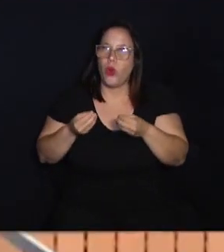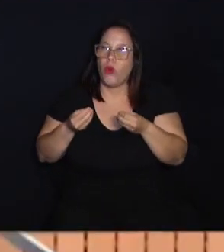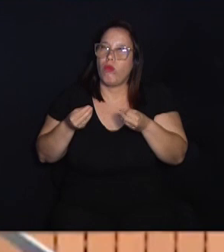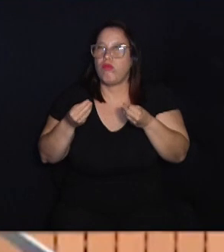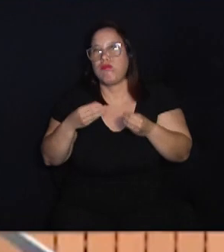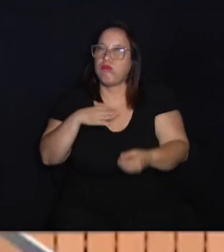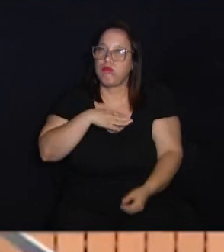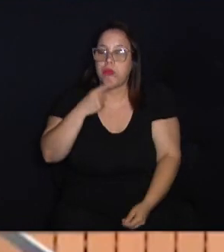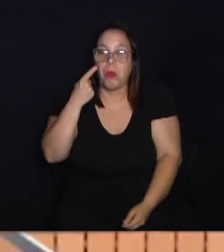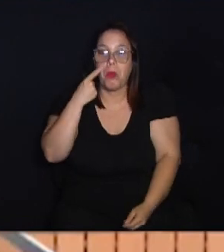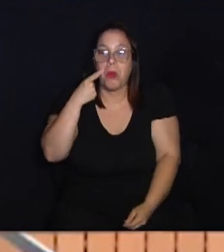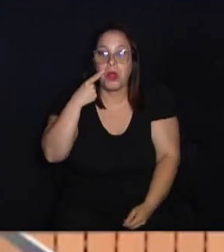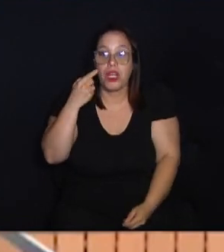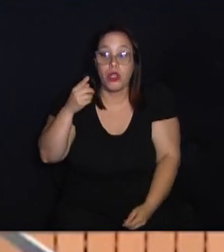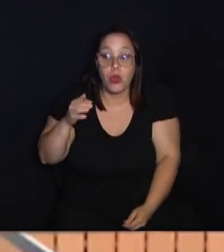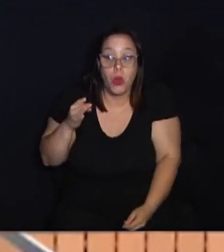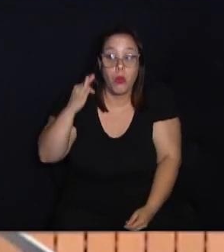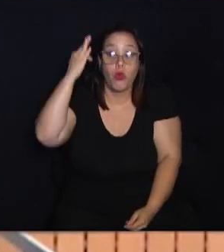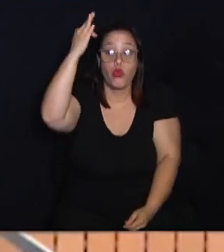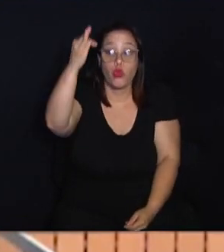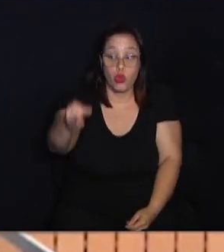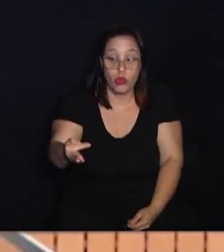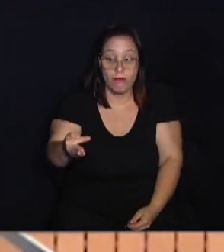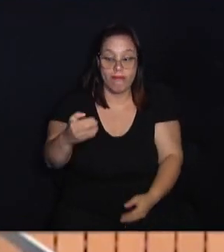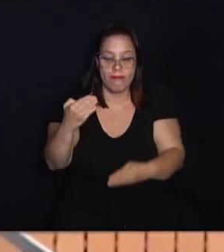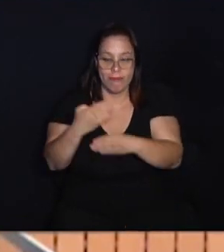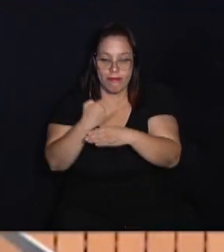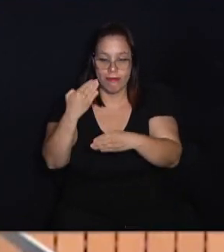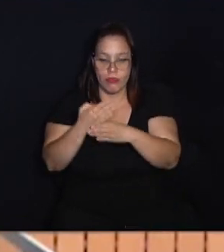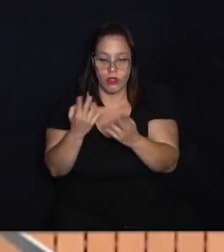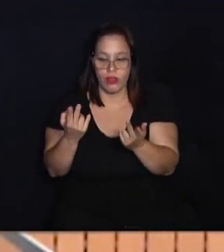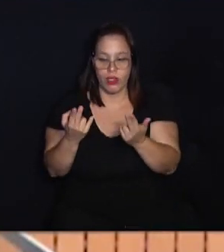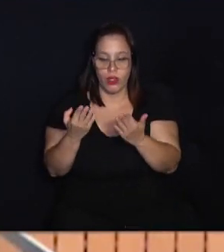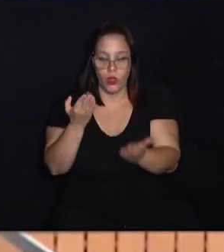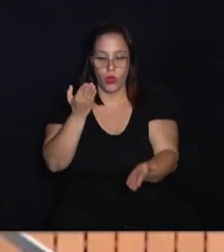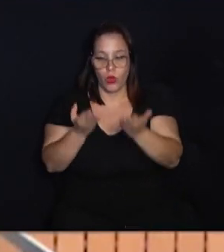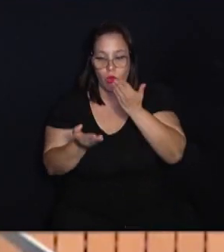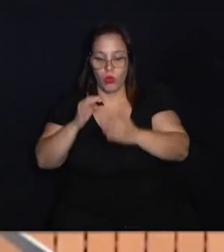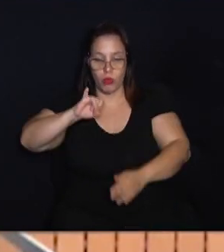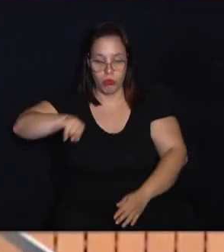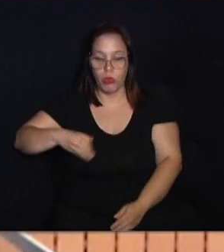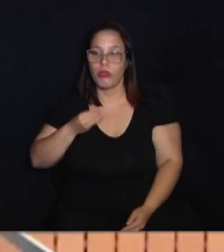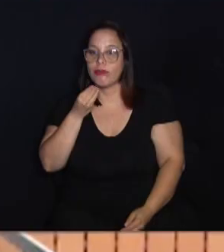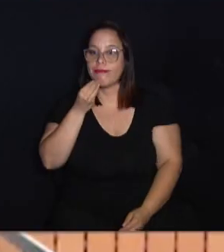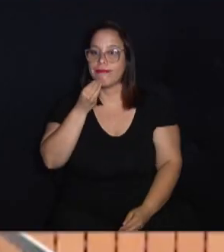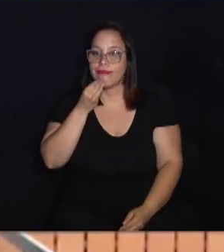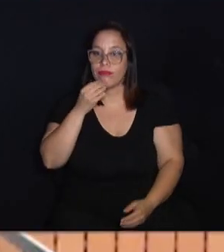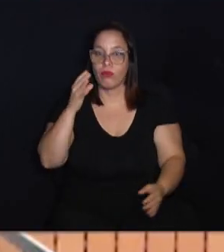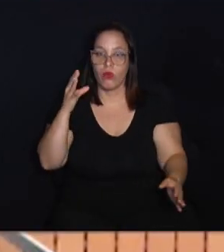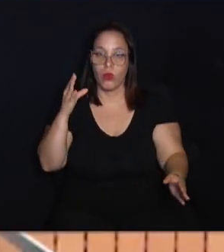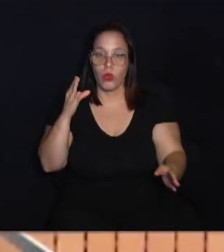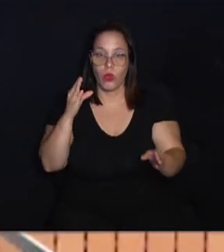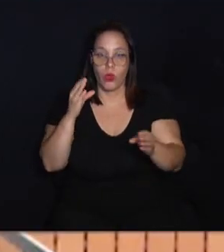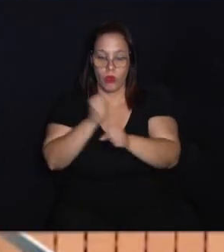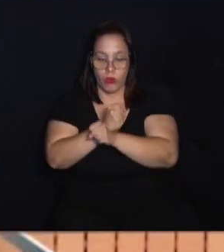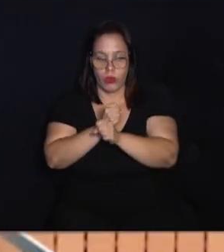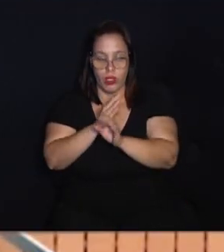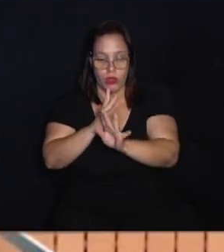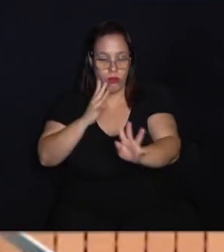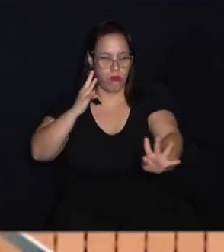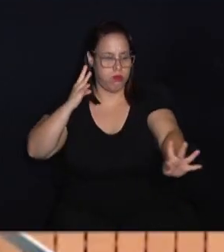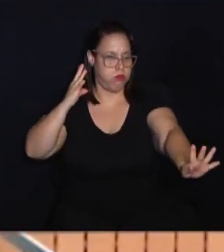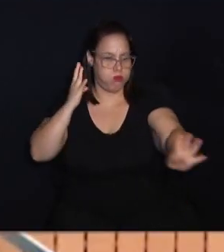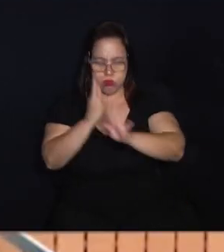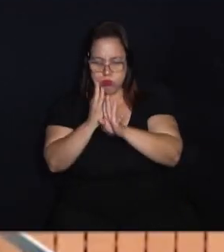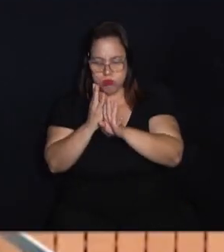está olhando para frente para construir a igualdade de oportunidades, para zerar a fila de creches, para